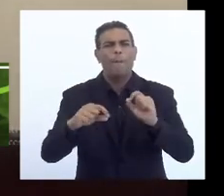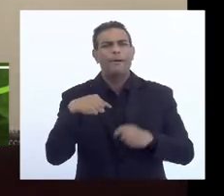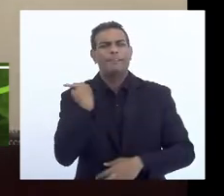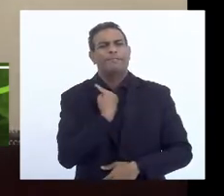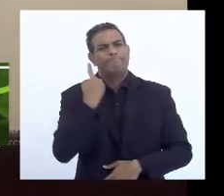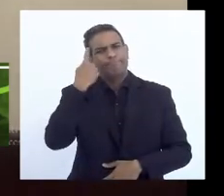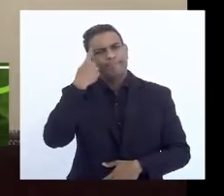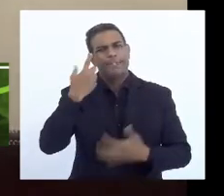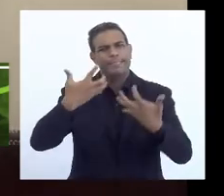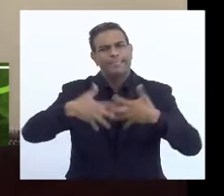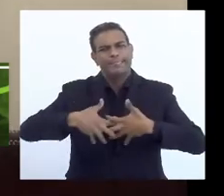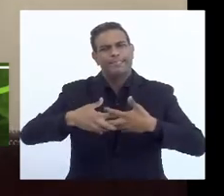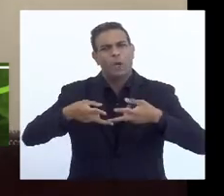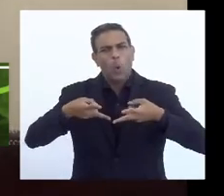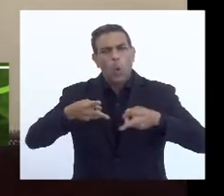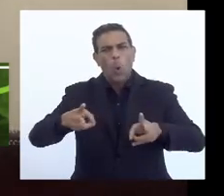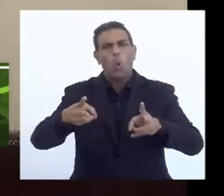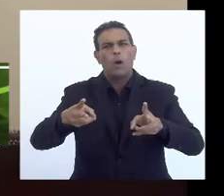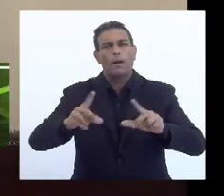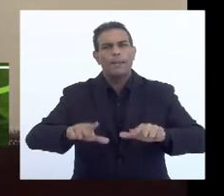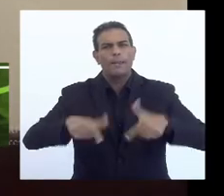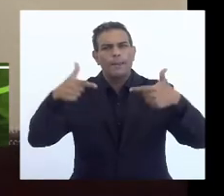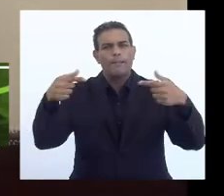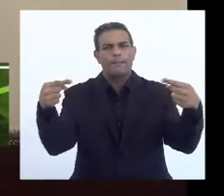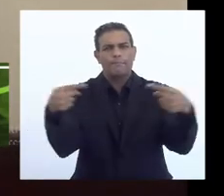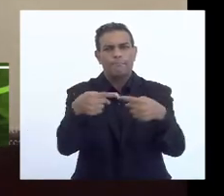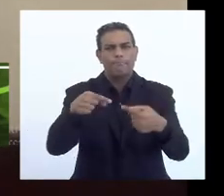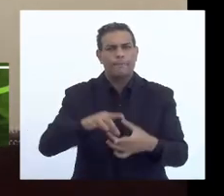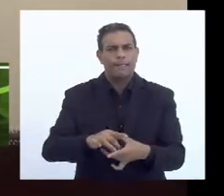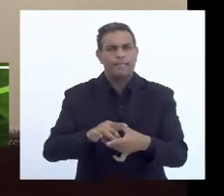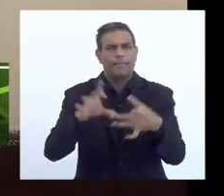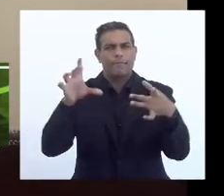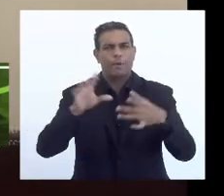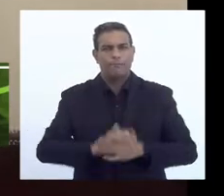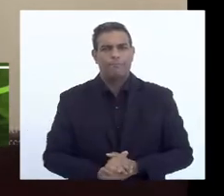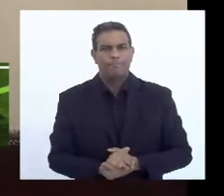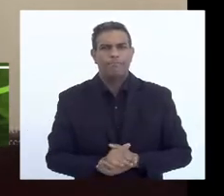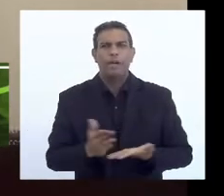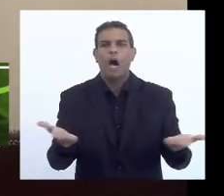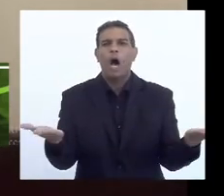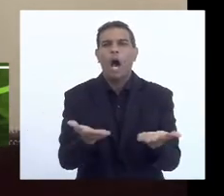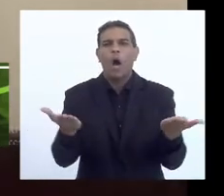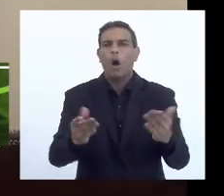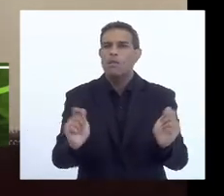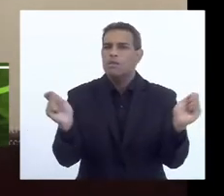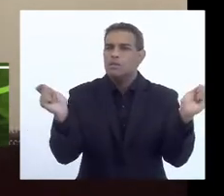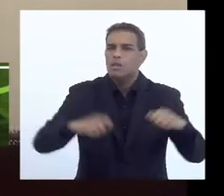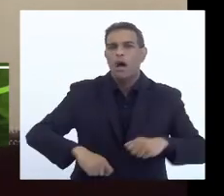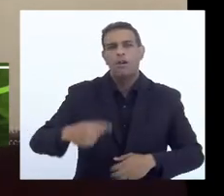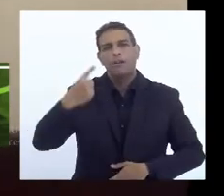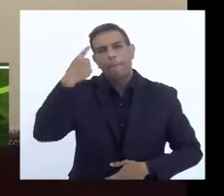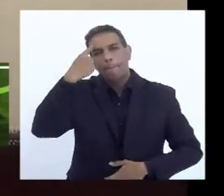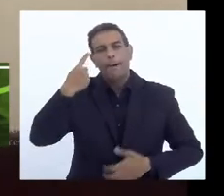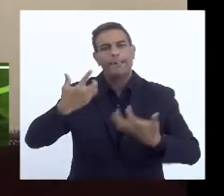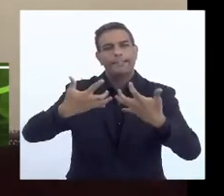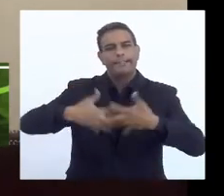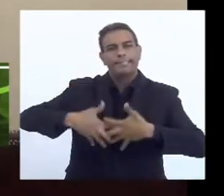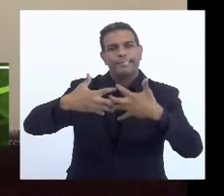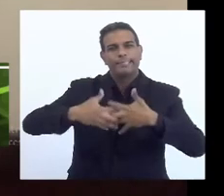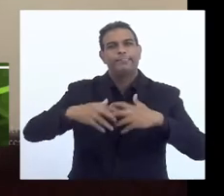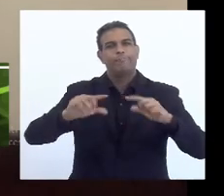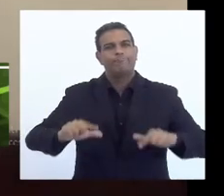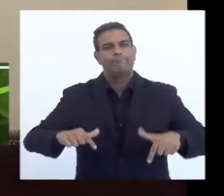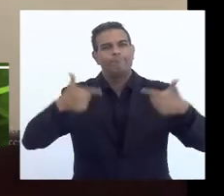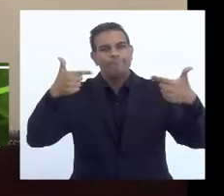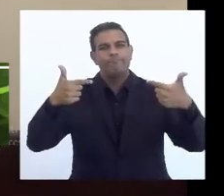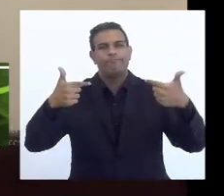para os defensores permanentes da democracia brasileira. Nesse sentido, eu penso que essa pauta,